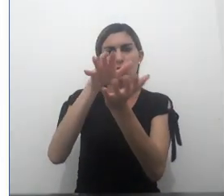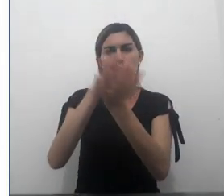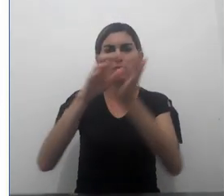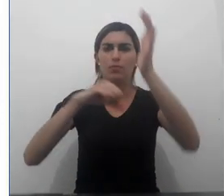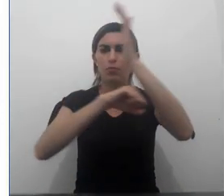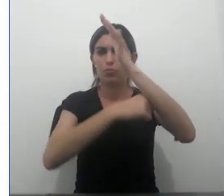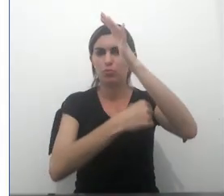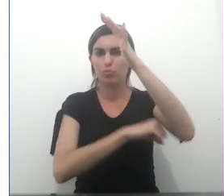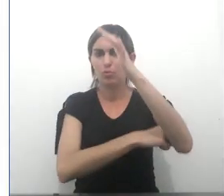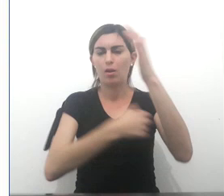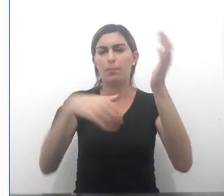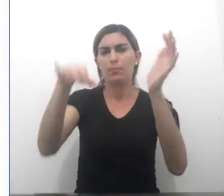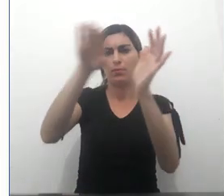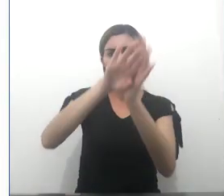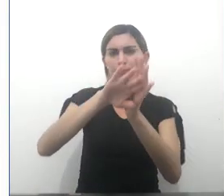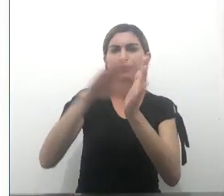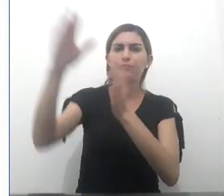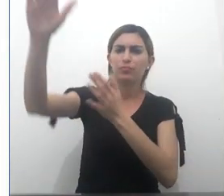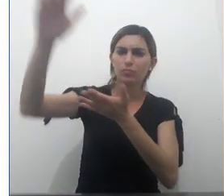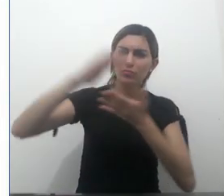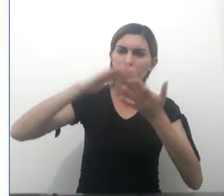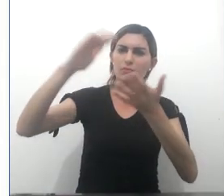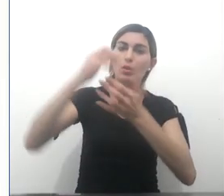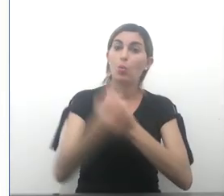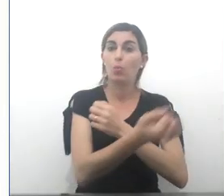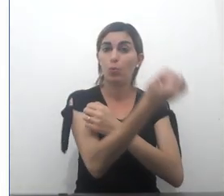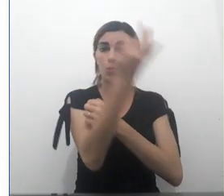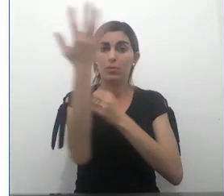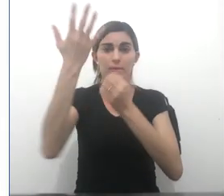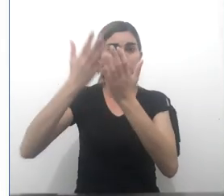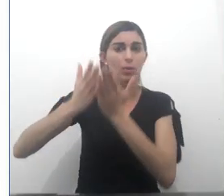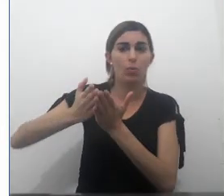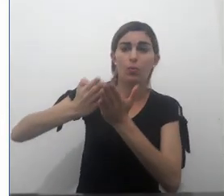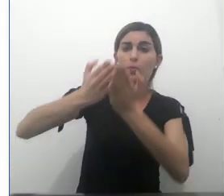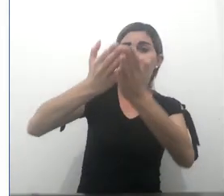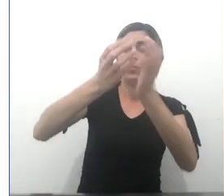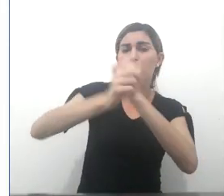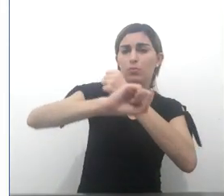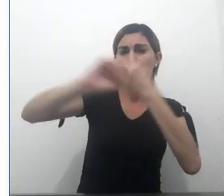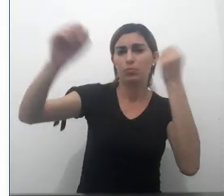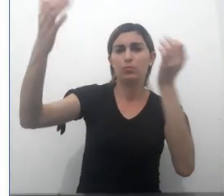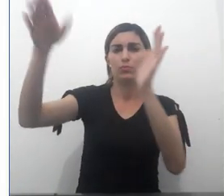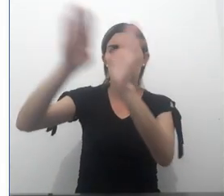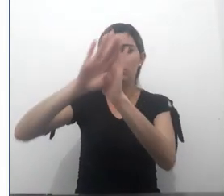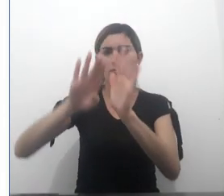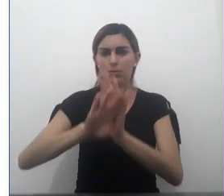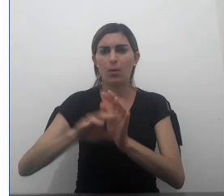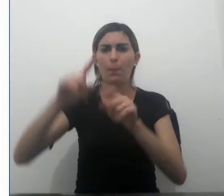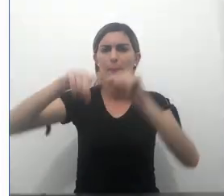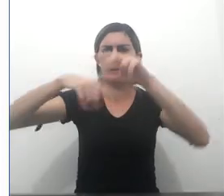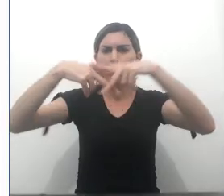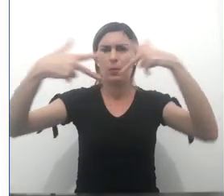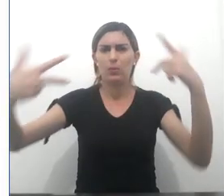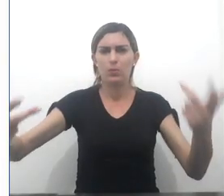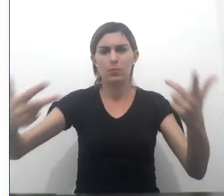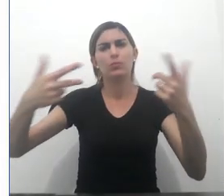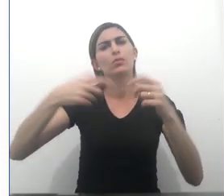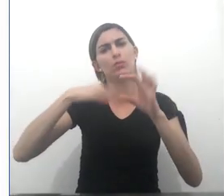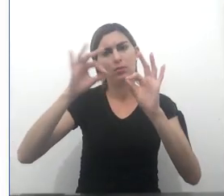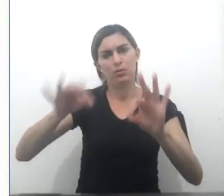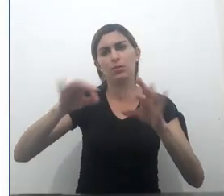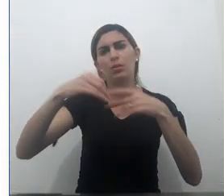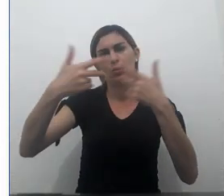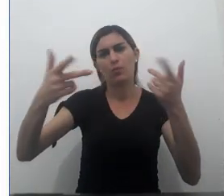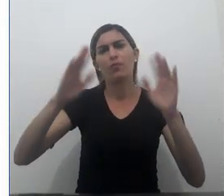de Suape, tá, é um porto que recebe uma quantidade muito grande, né, de mercadorias,